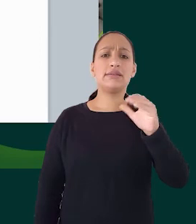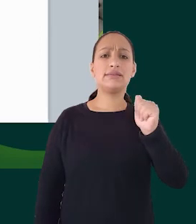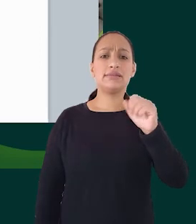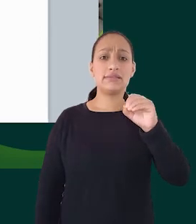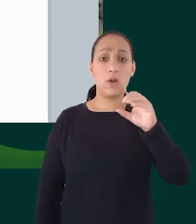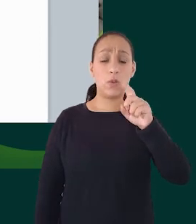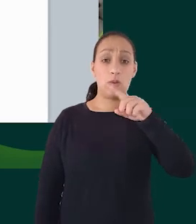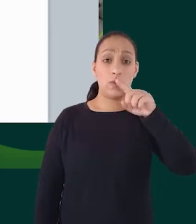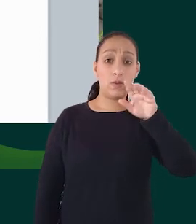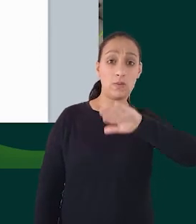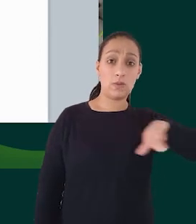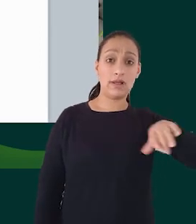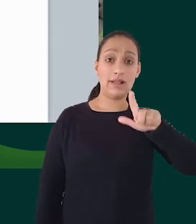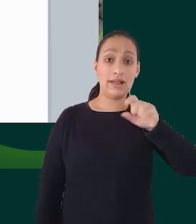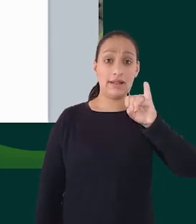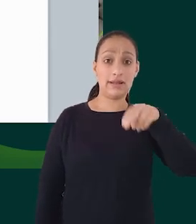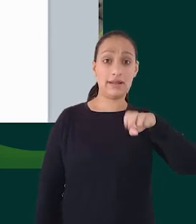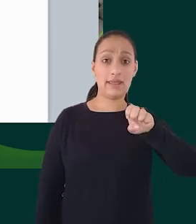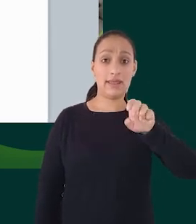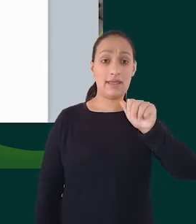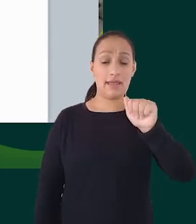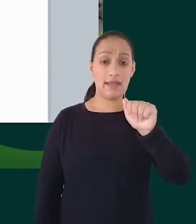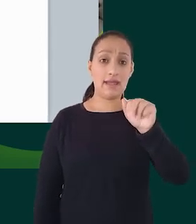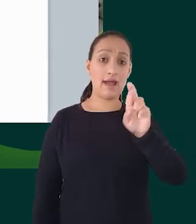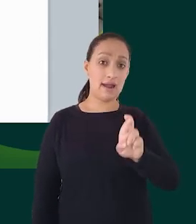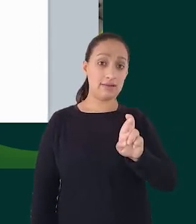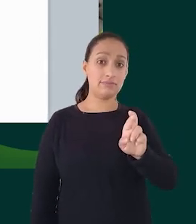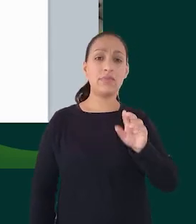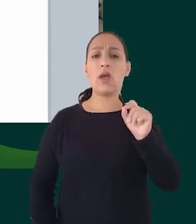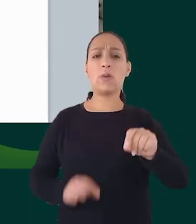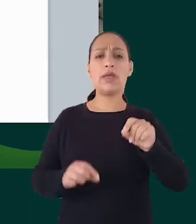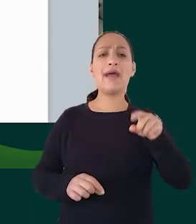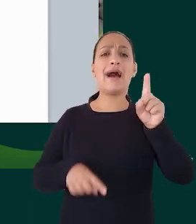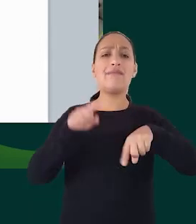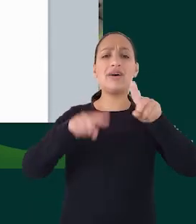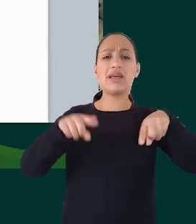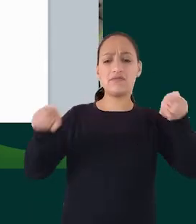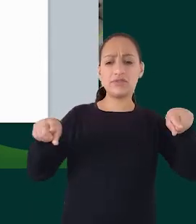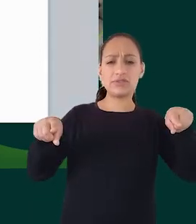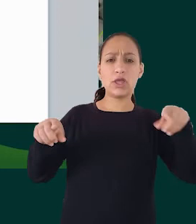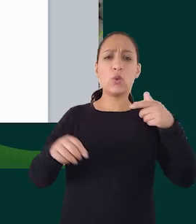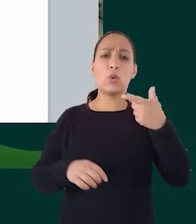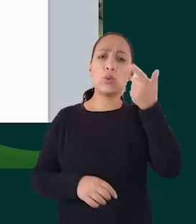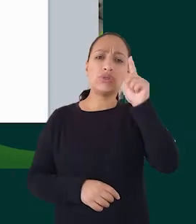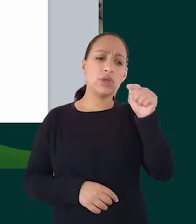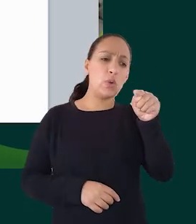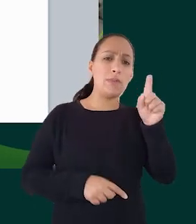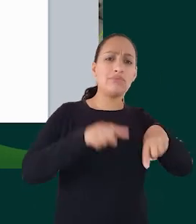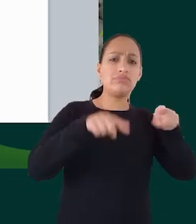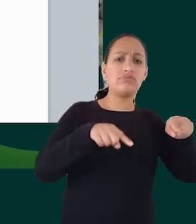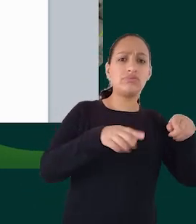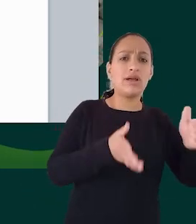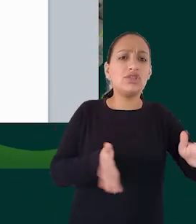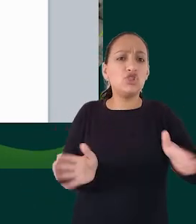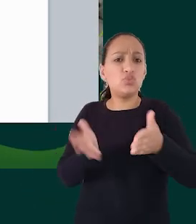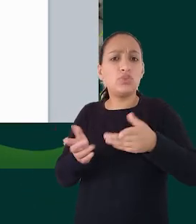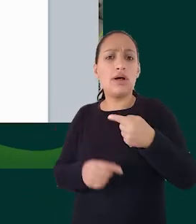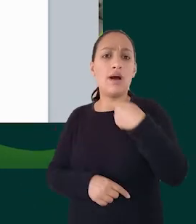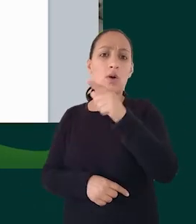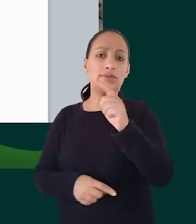as variáveis, tá? Eu consigo, a partir de uma variável, estimar outra. Por exemplo, eu vou dar um exemplo aqui desse gráfico